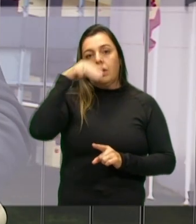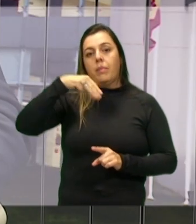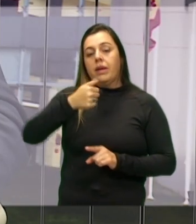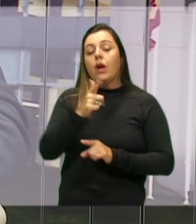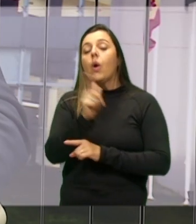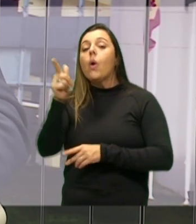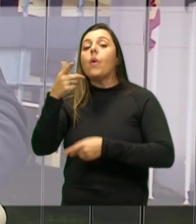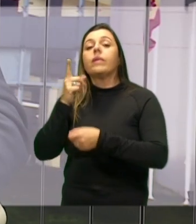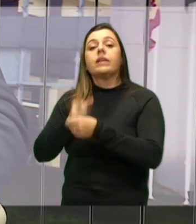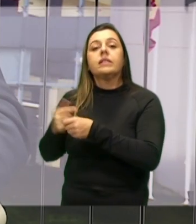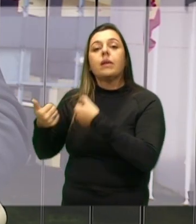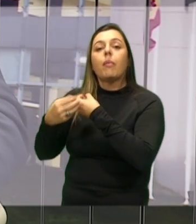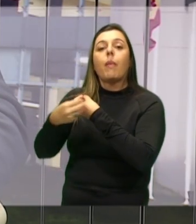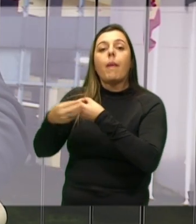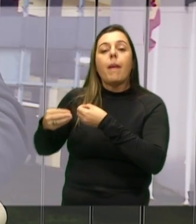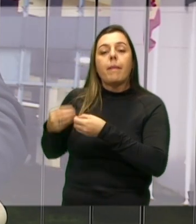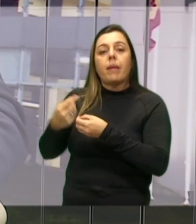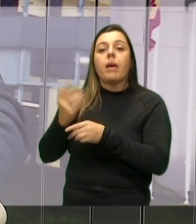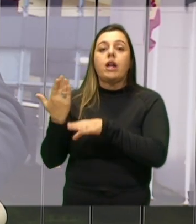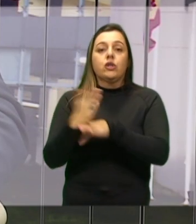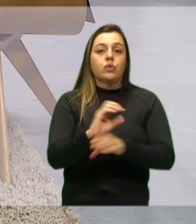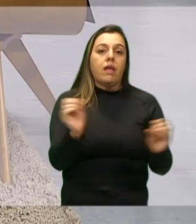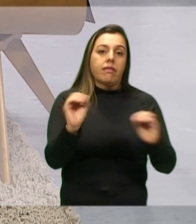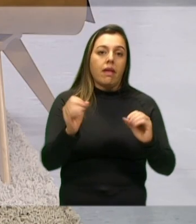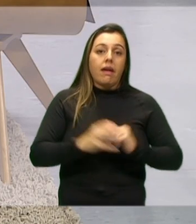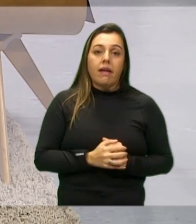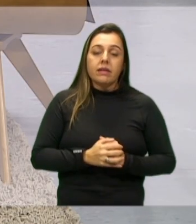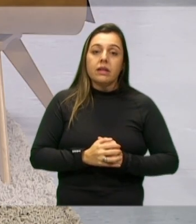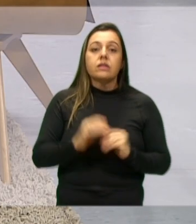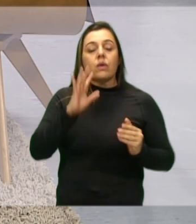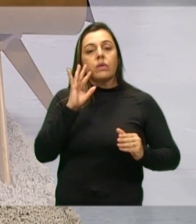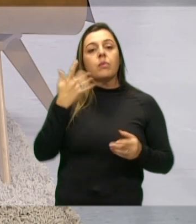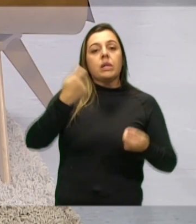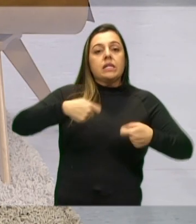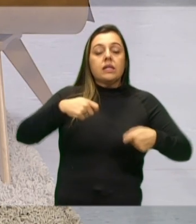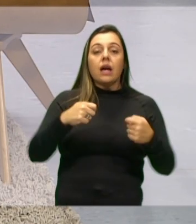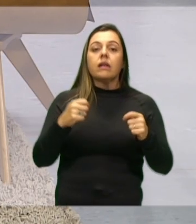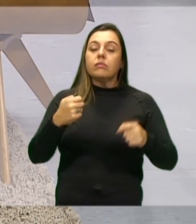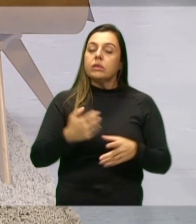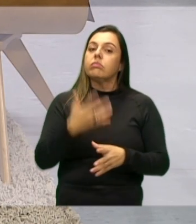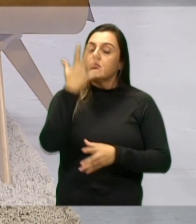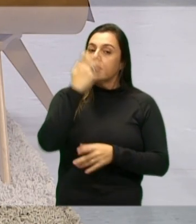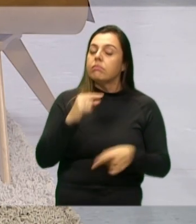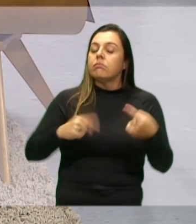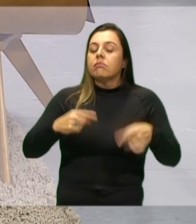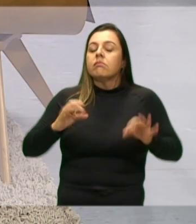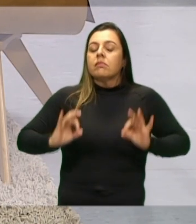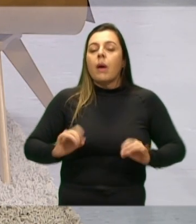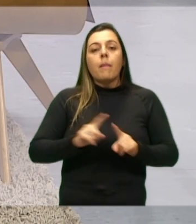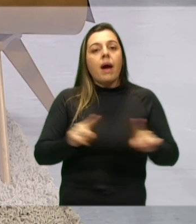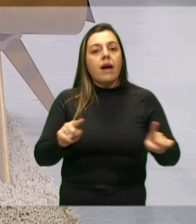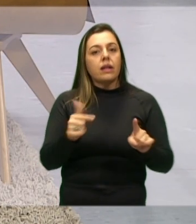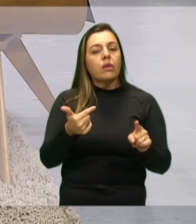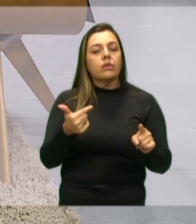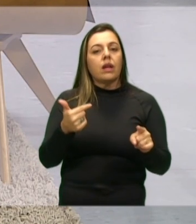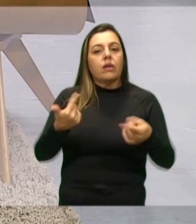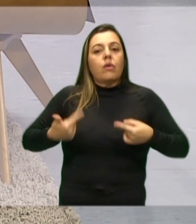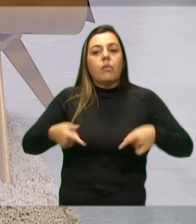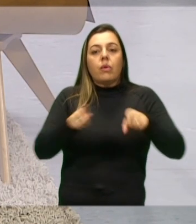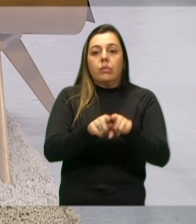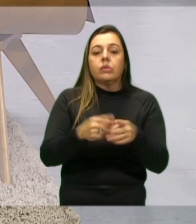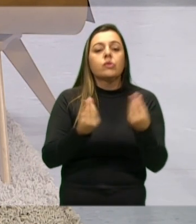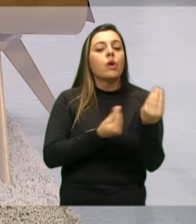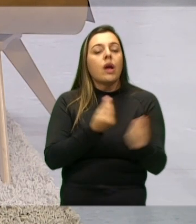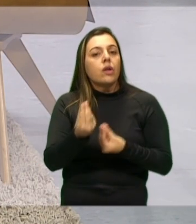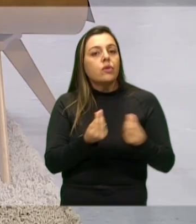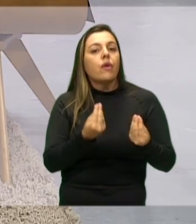nenhuma cidade da região se mobiliza para contribuir. E isso é um fato que deve ser tratado com muita seriedade, mas não tem como pactuar hoje de que